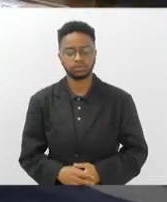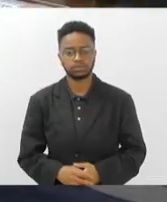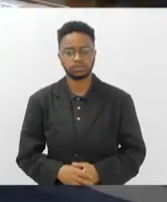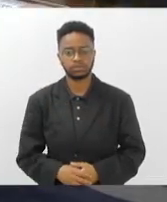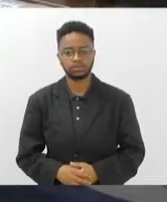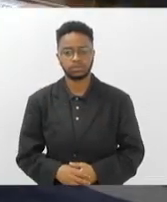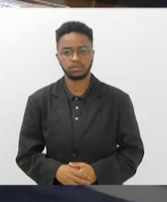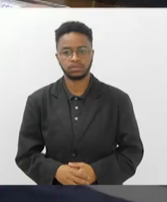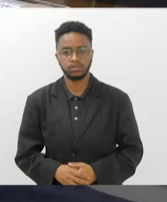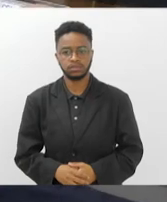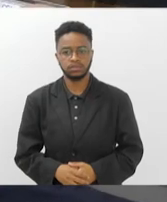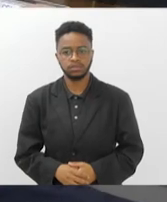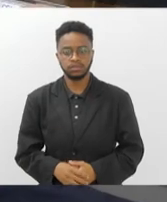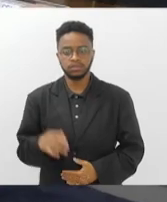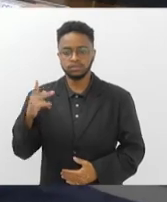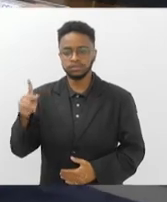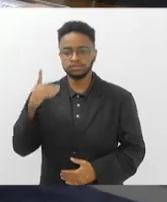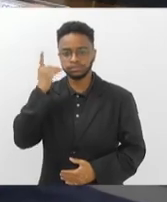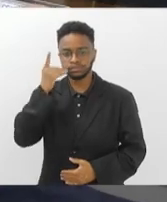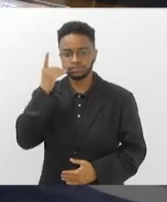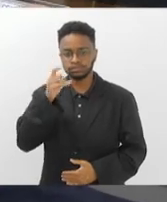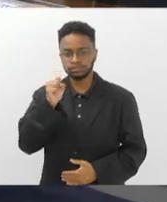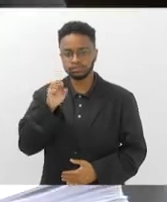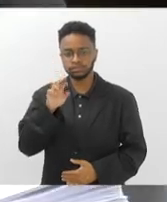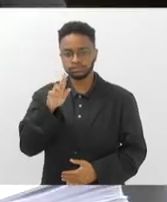que era do doutor Serginho.